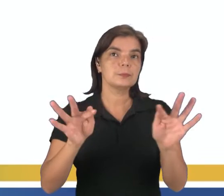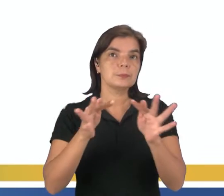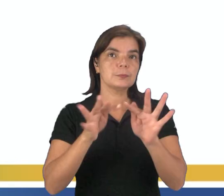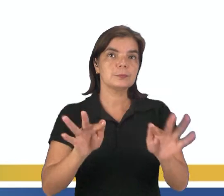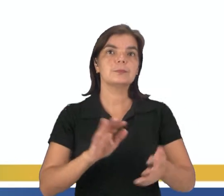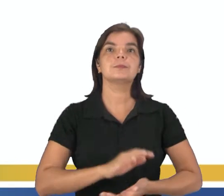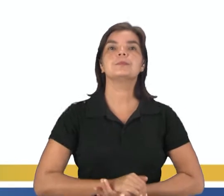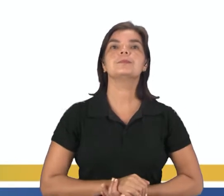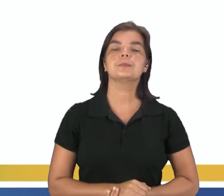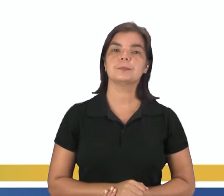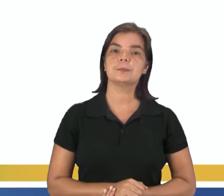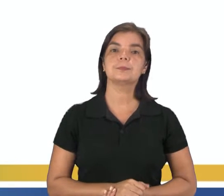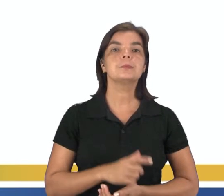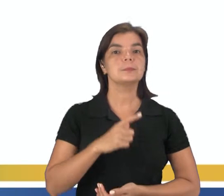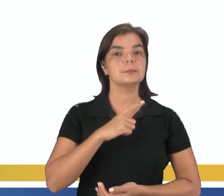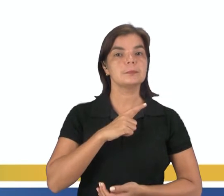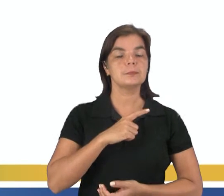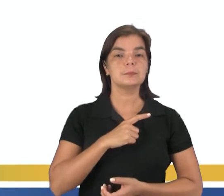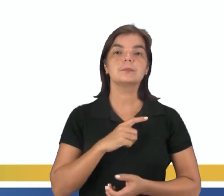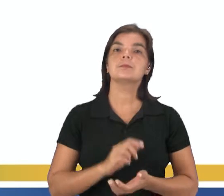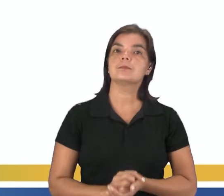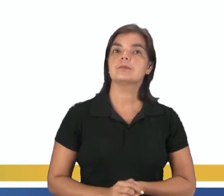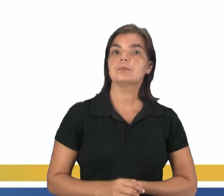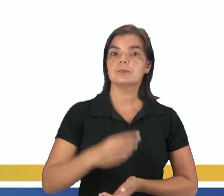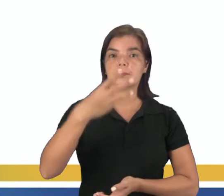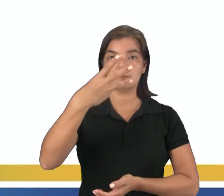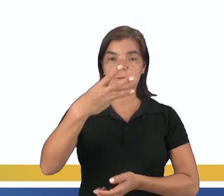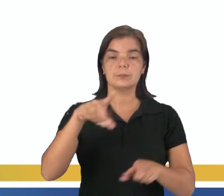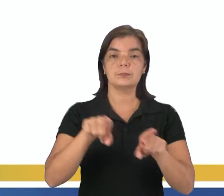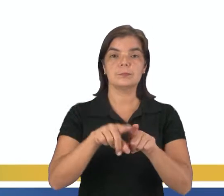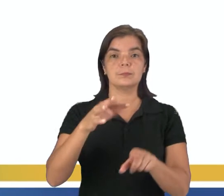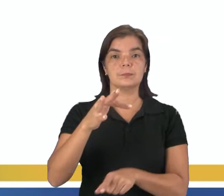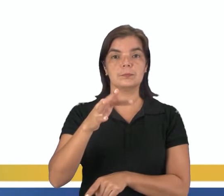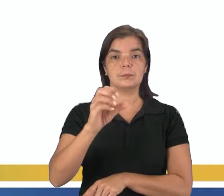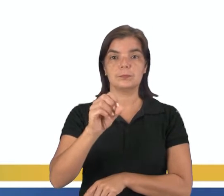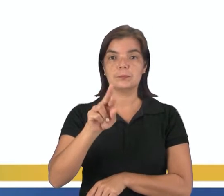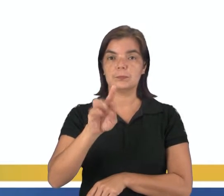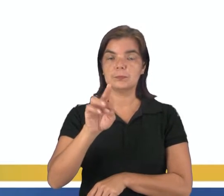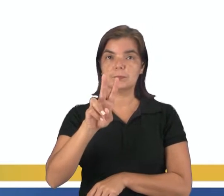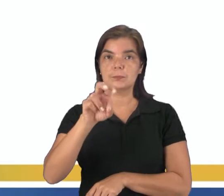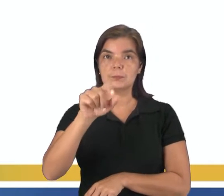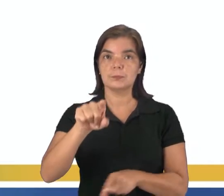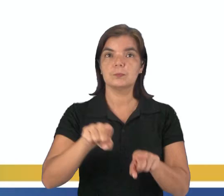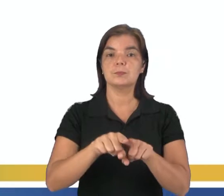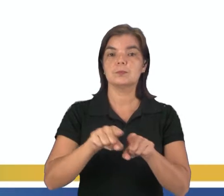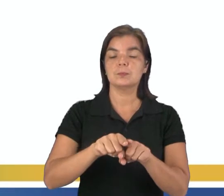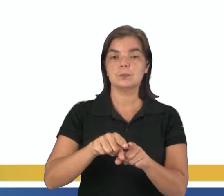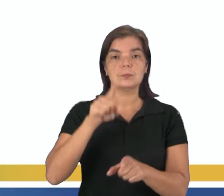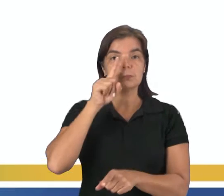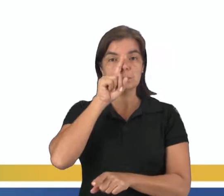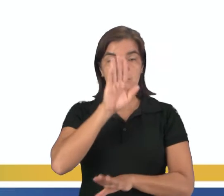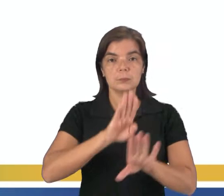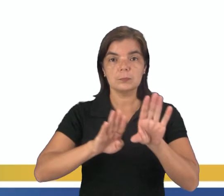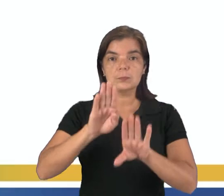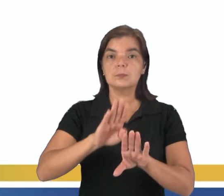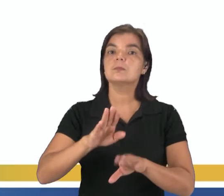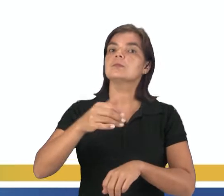dos orações? Aí temos três palavras, fortuna, ciudad e capital. E as frases